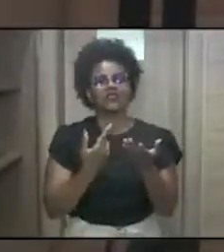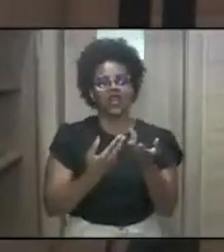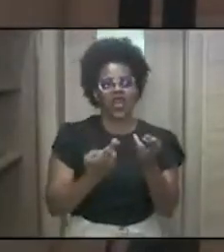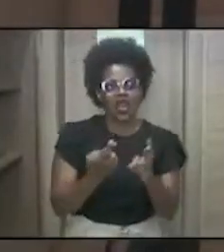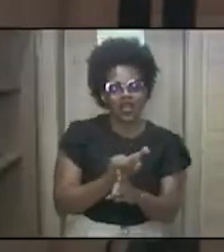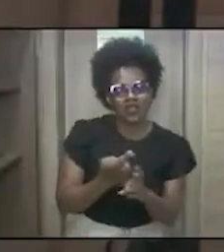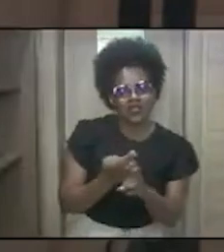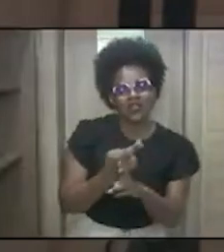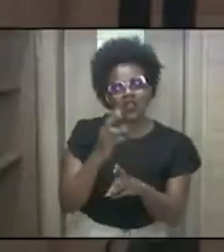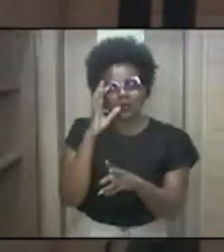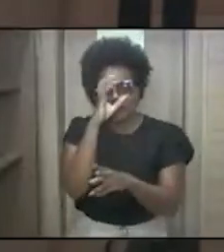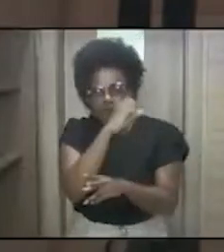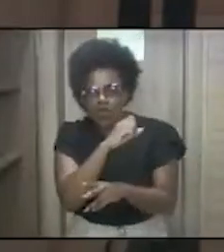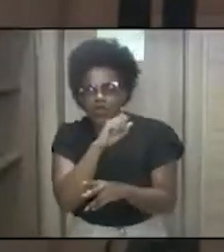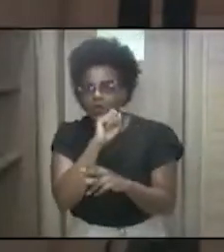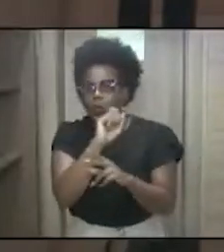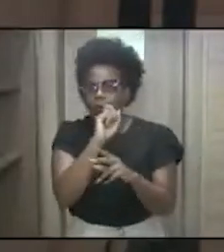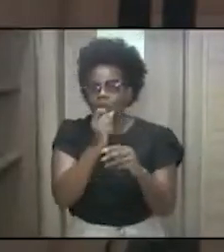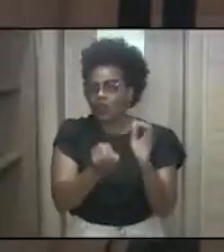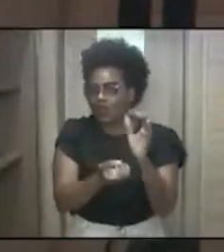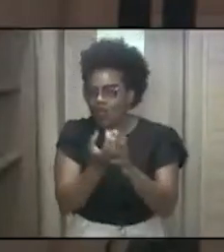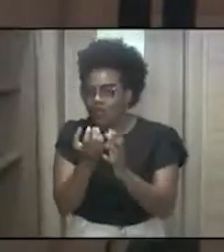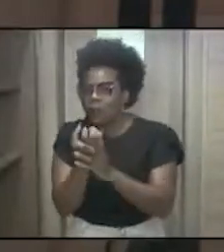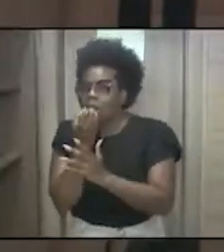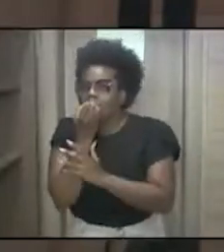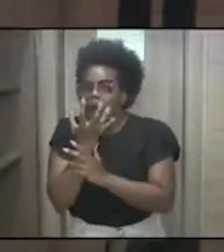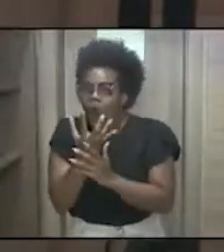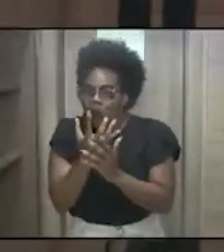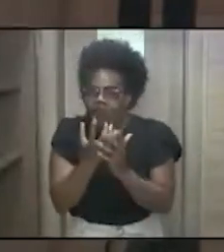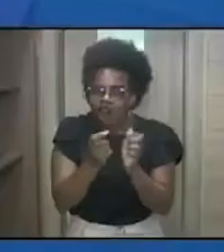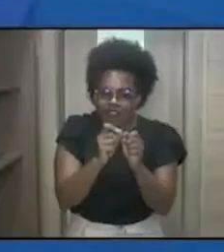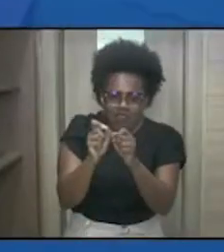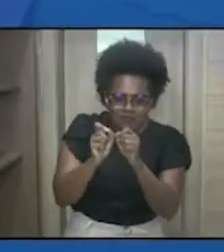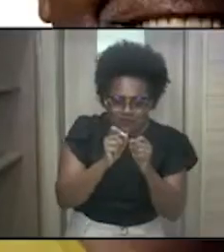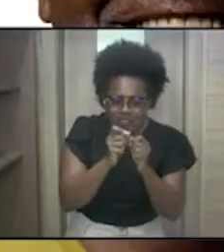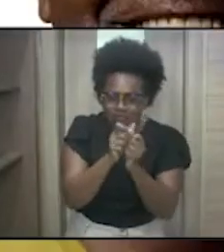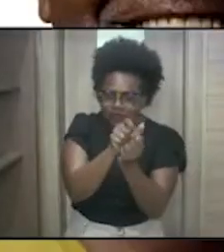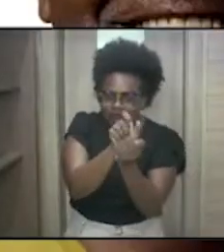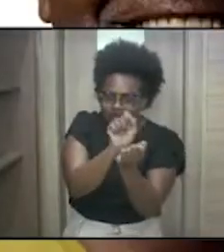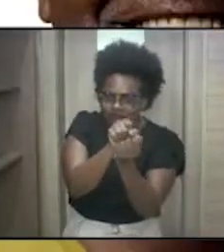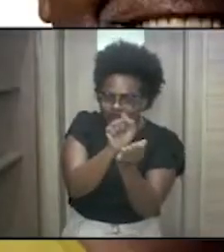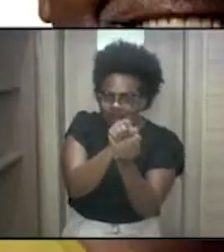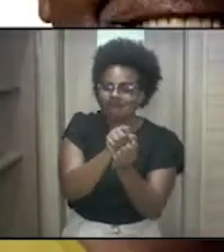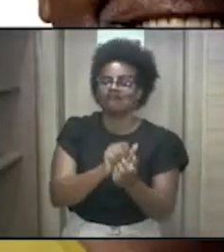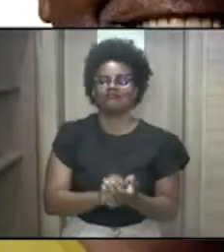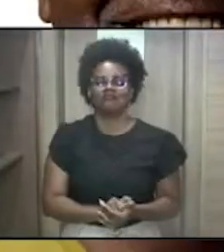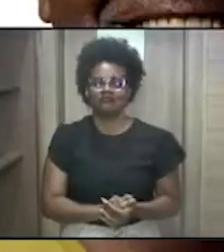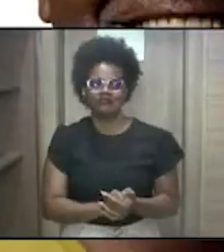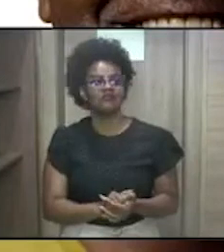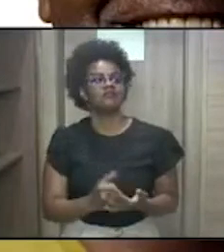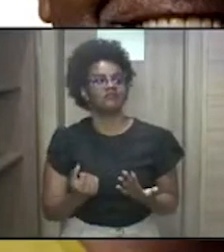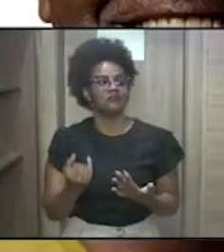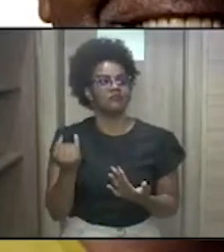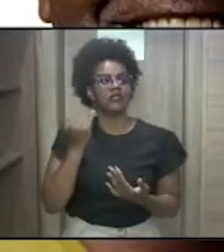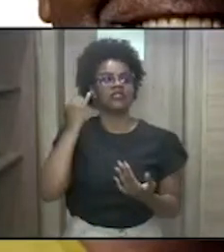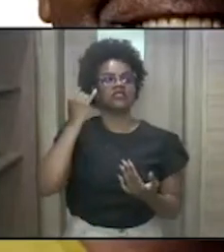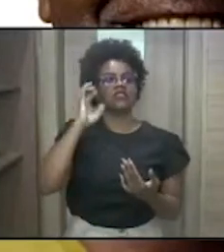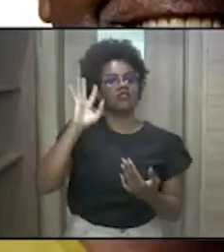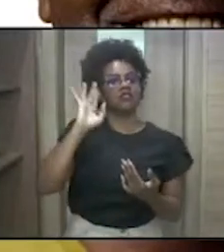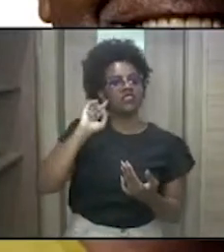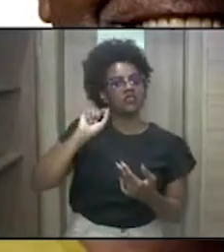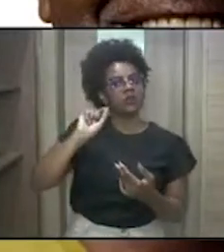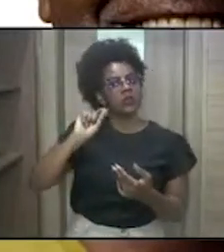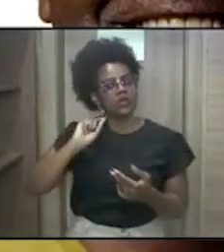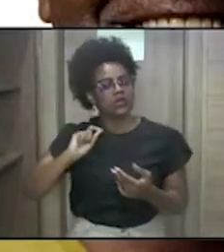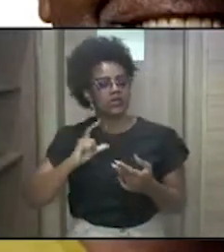relação mestre-aprendiz a realizar uma boa prótese dentária. Era necessário até refletir um pouco a respeito até